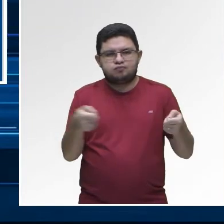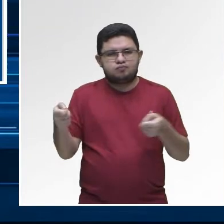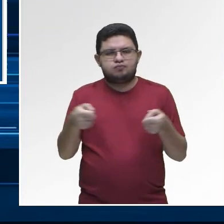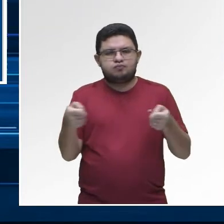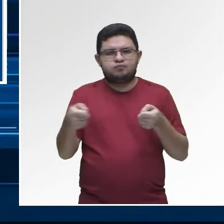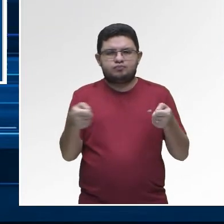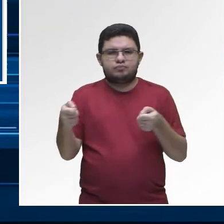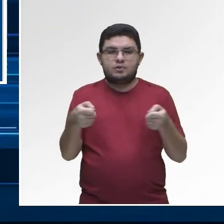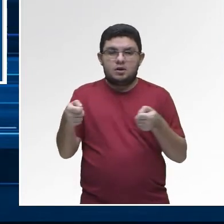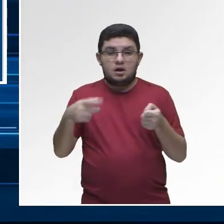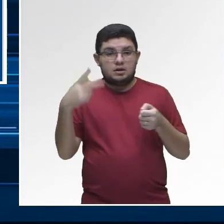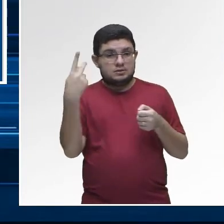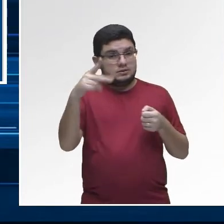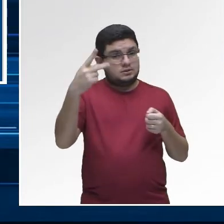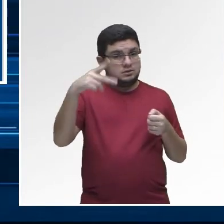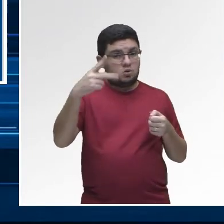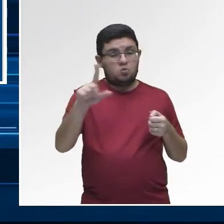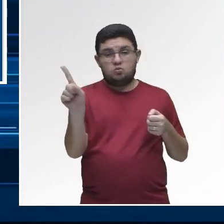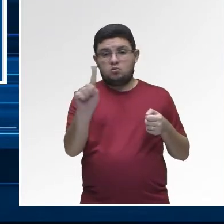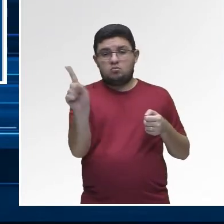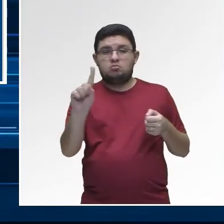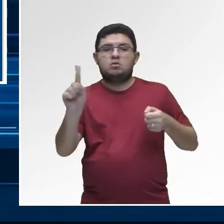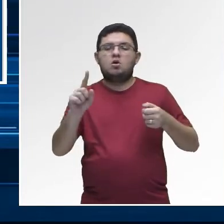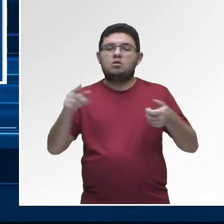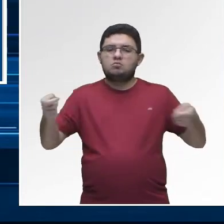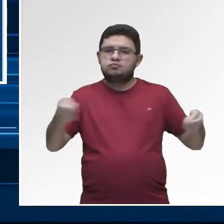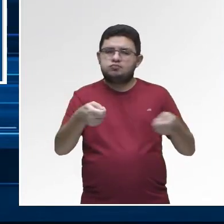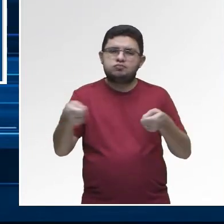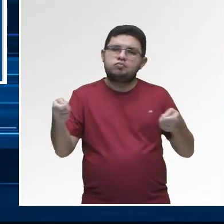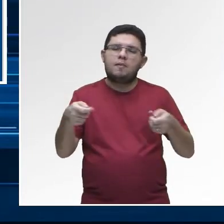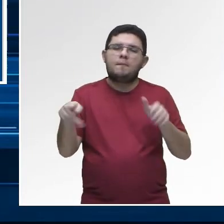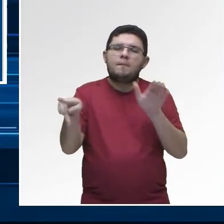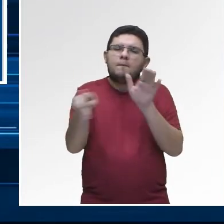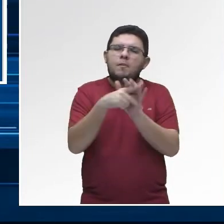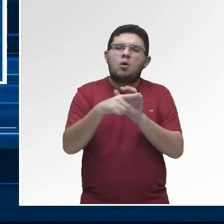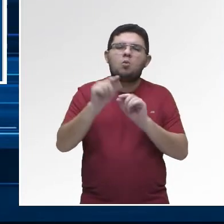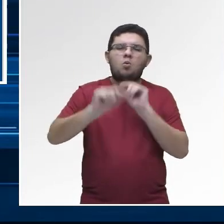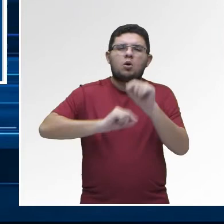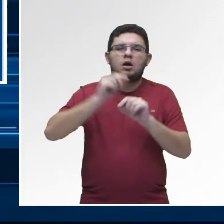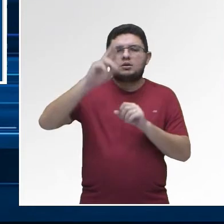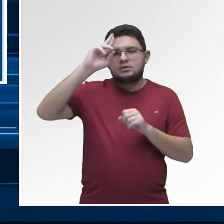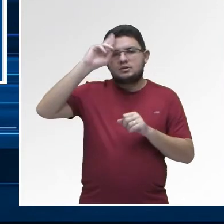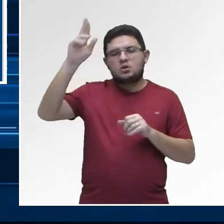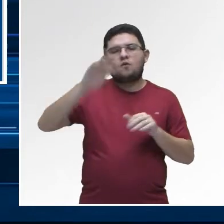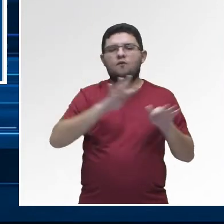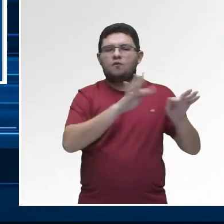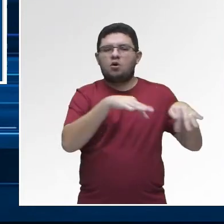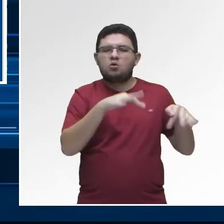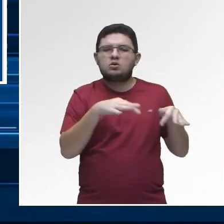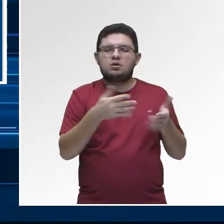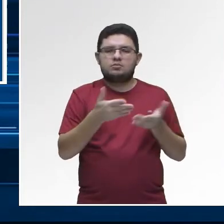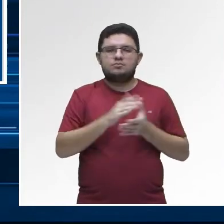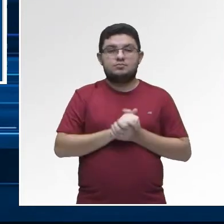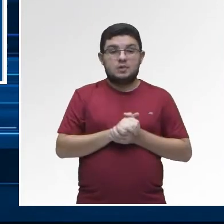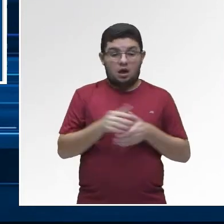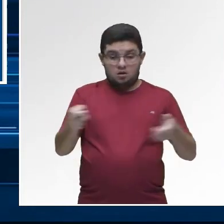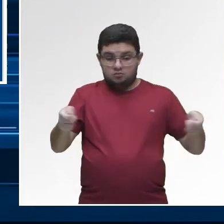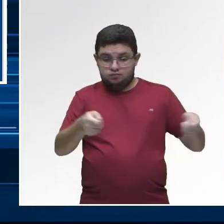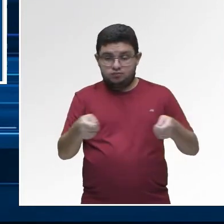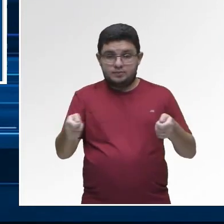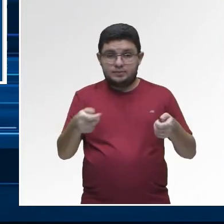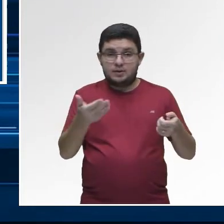No moinho do Senhor. Você produzia o trigo, você precisava de comer pão, mas você tinha que